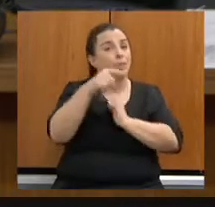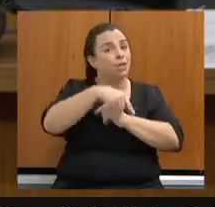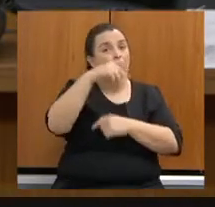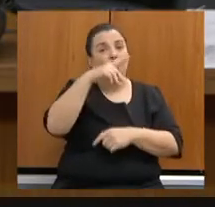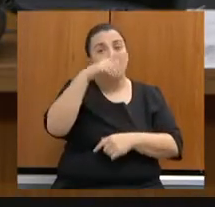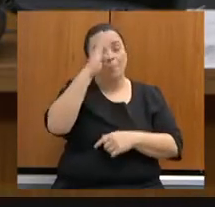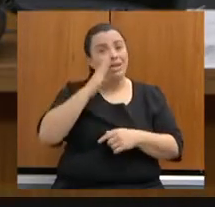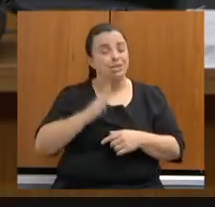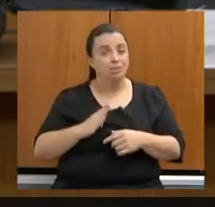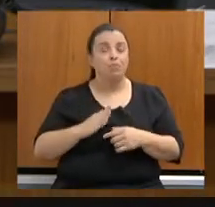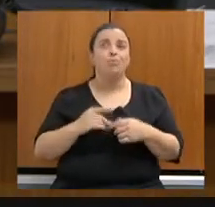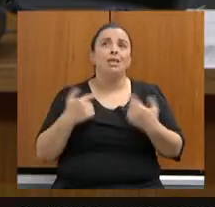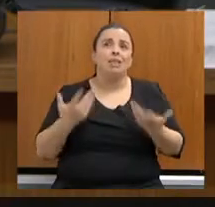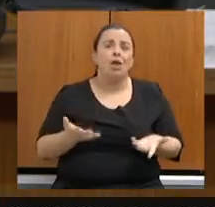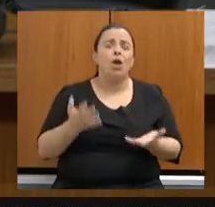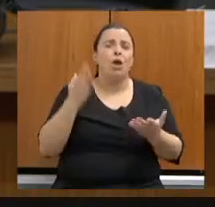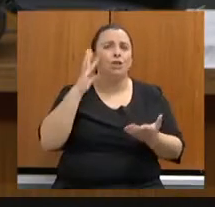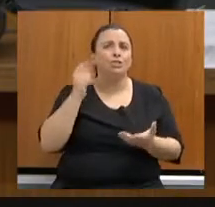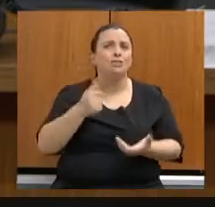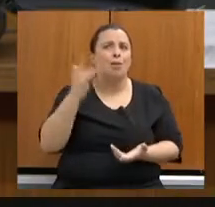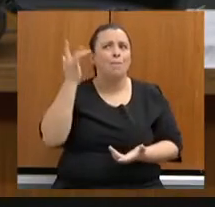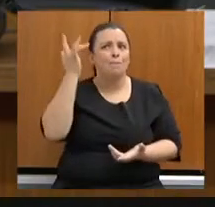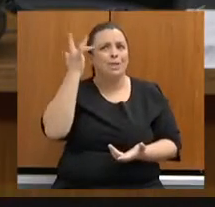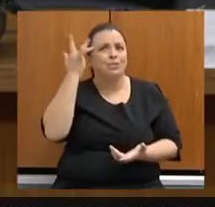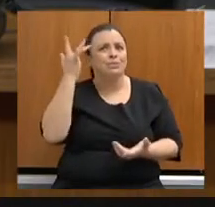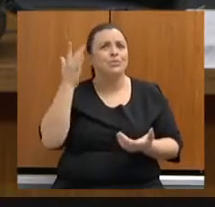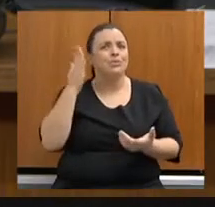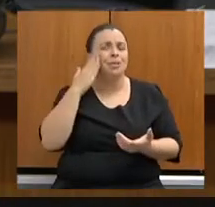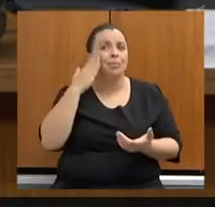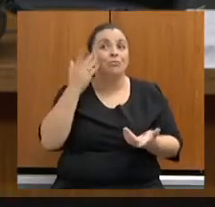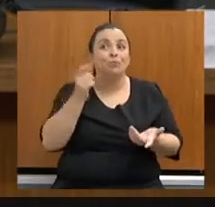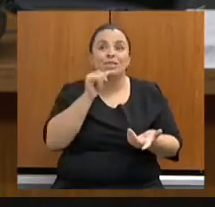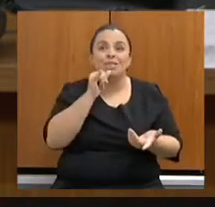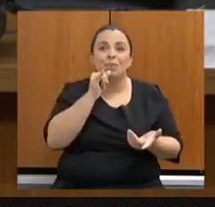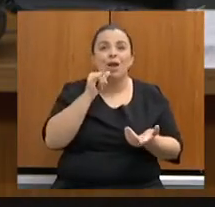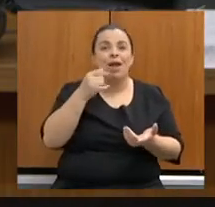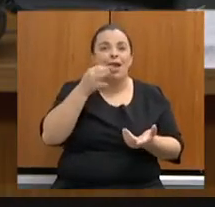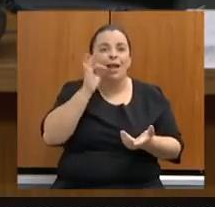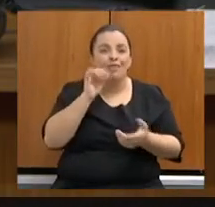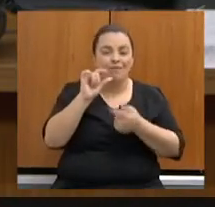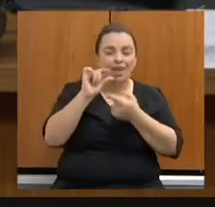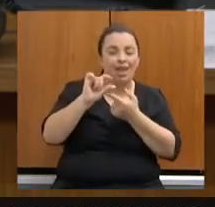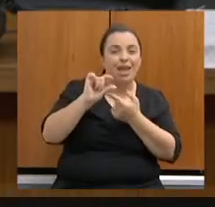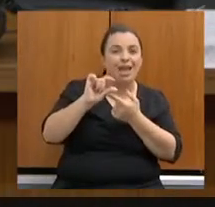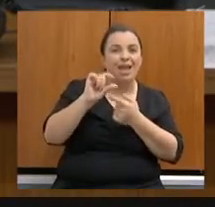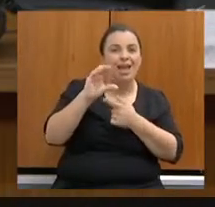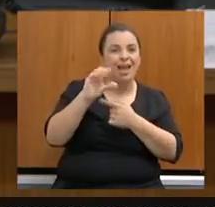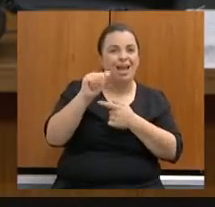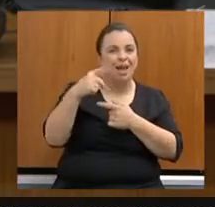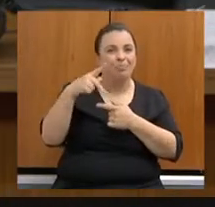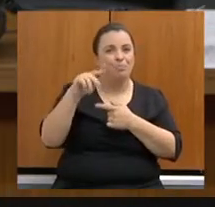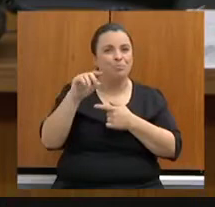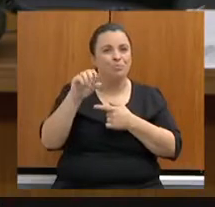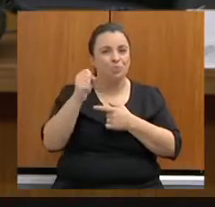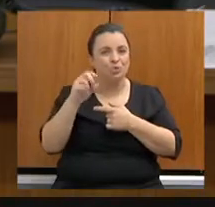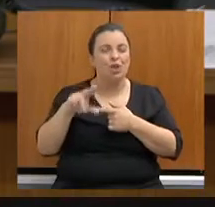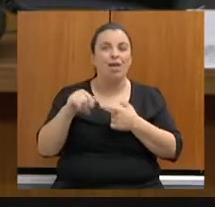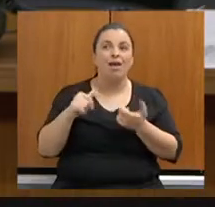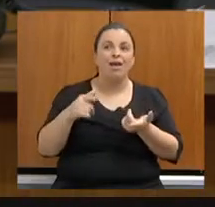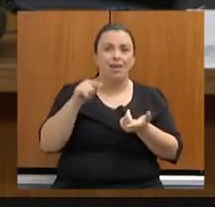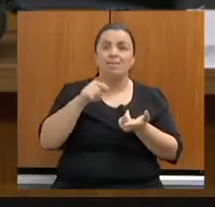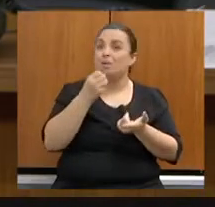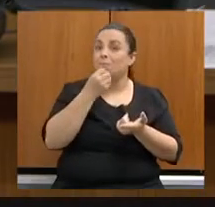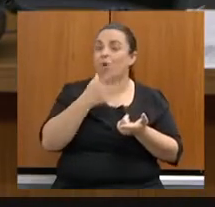esse essa nova modalidade de tomar café de café em cápsulas e a gente tá com a industrialização lá em Montes Claros